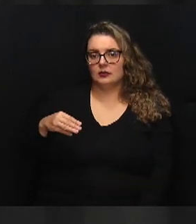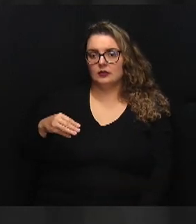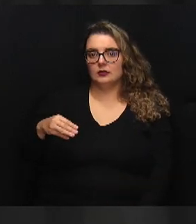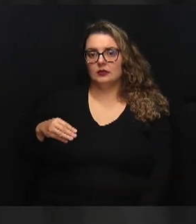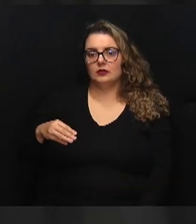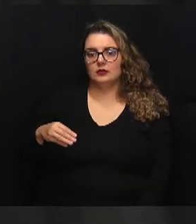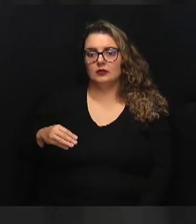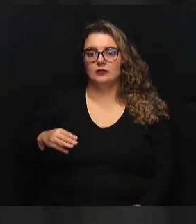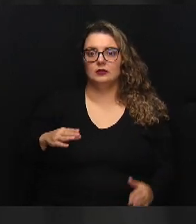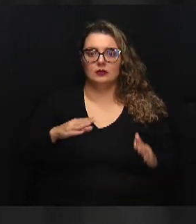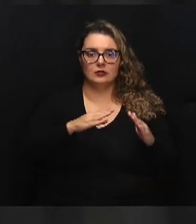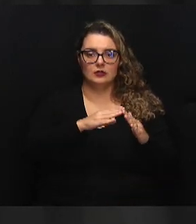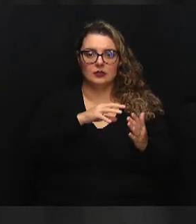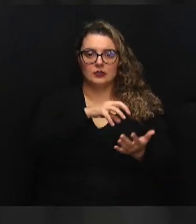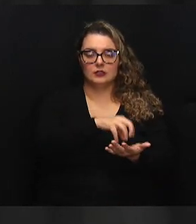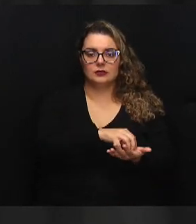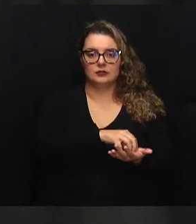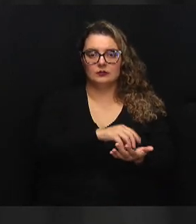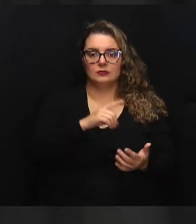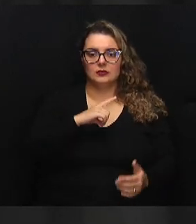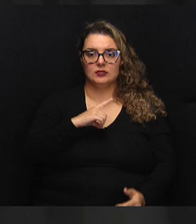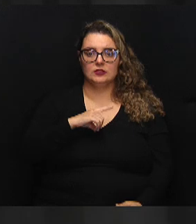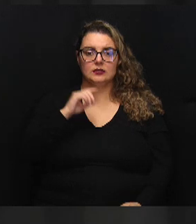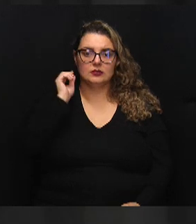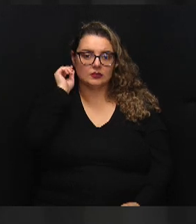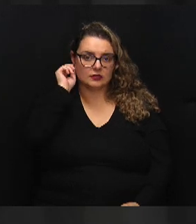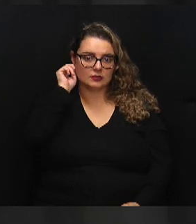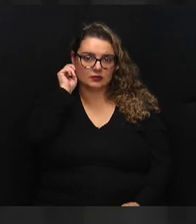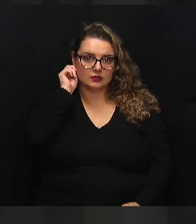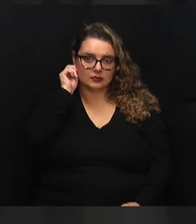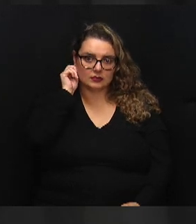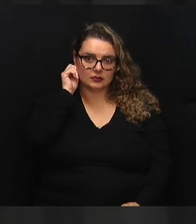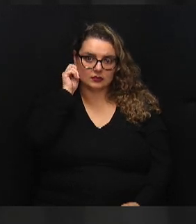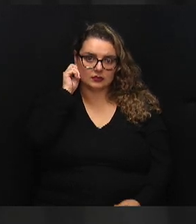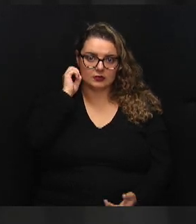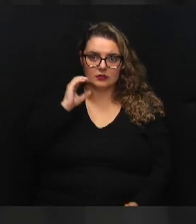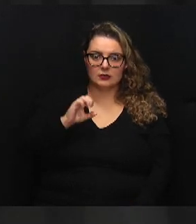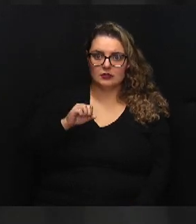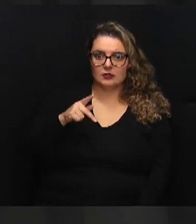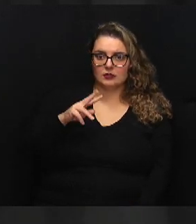saiu da Casa Central, mas temos uma companhia na rua